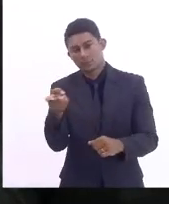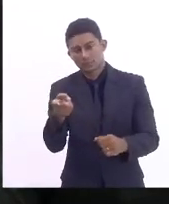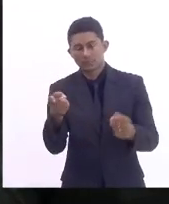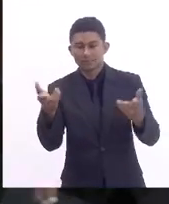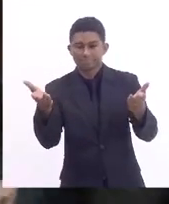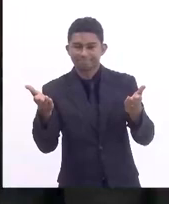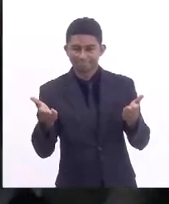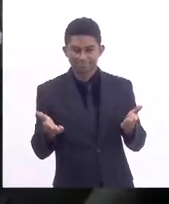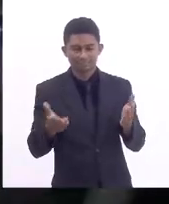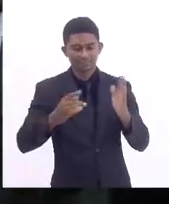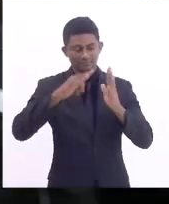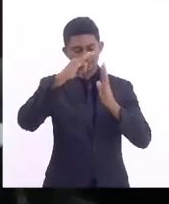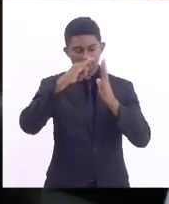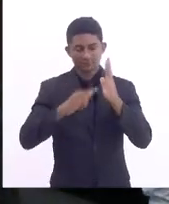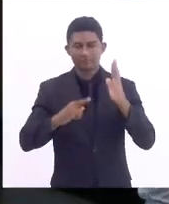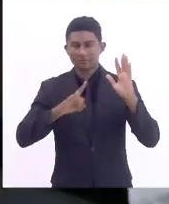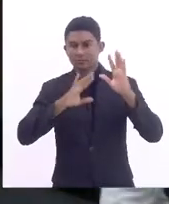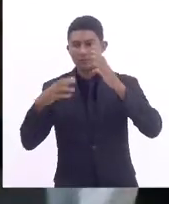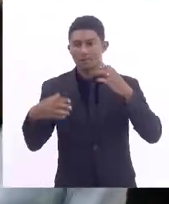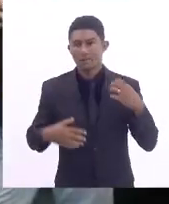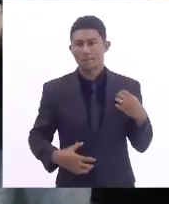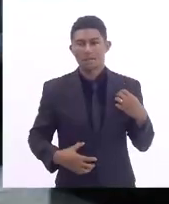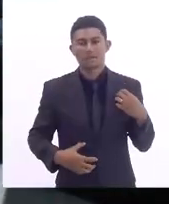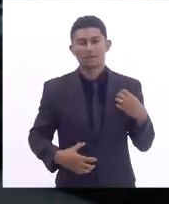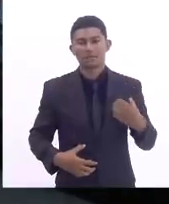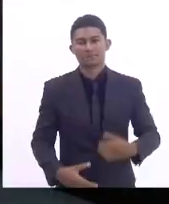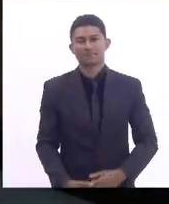para receber o termo de posse e